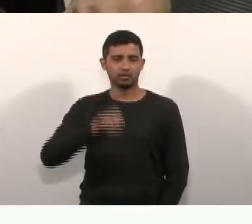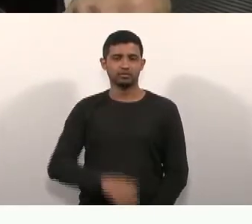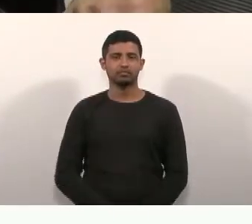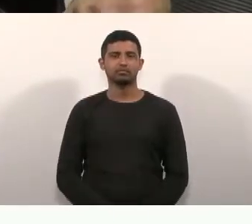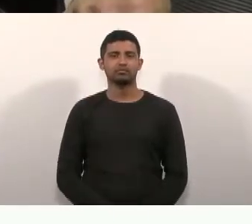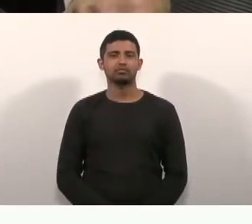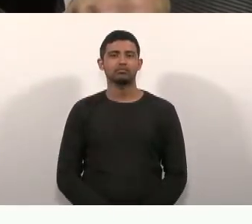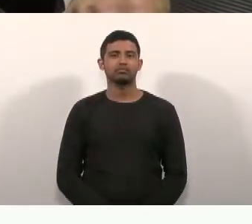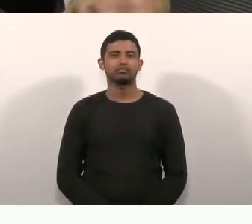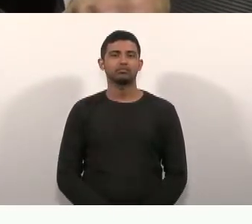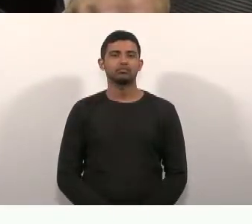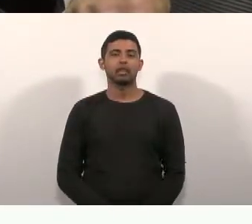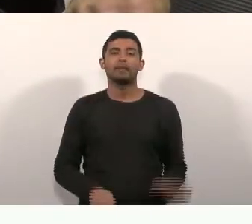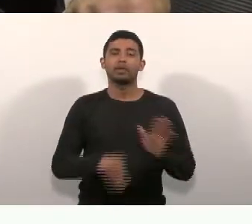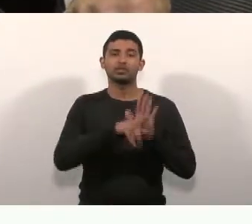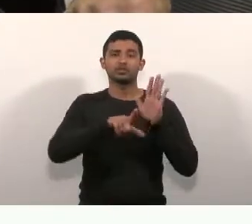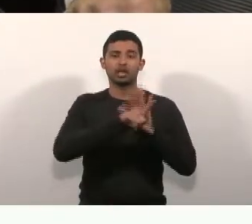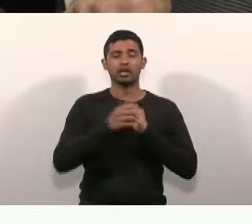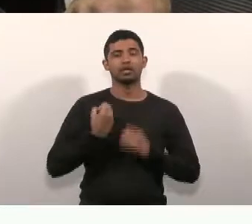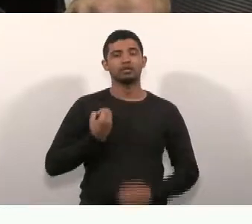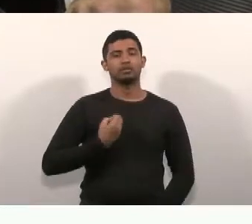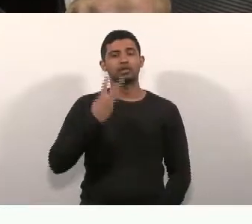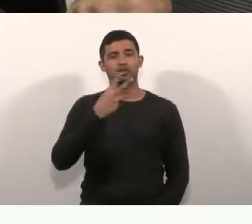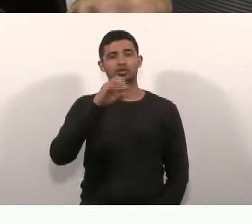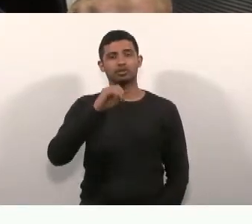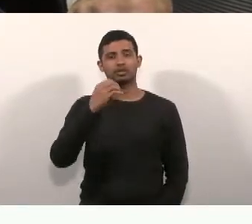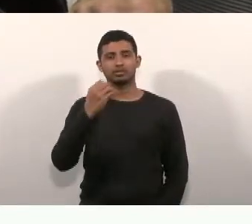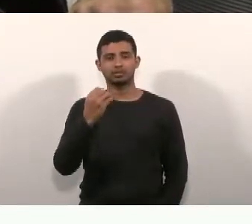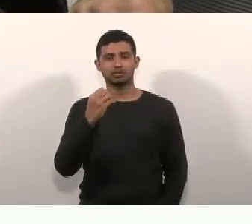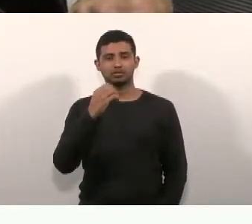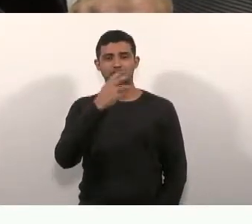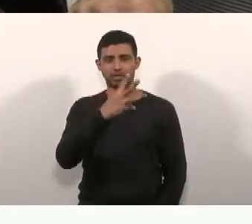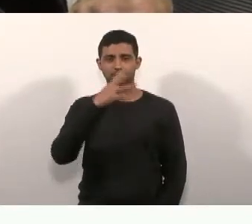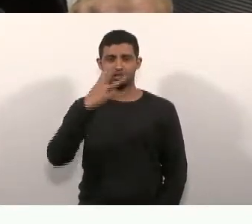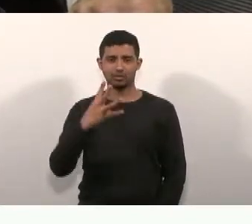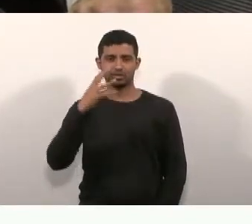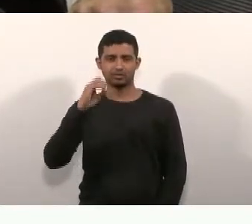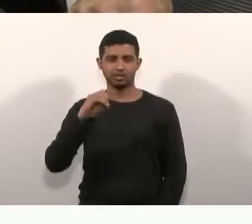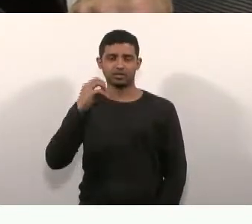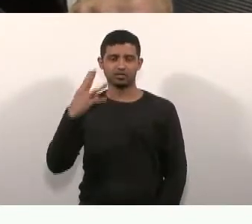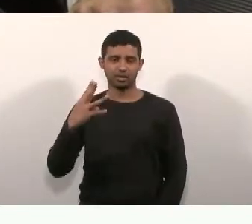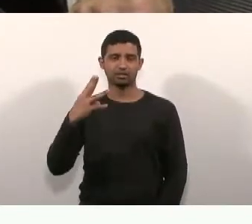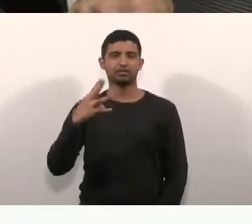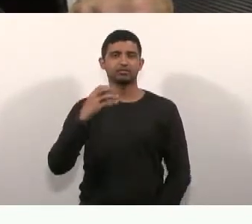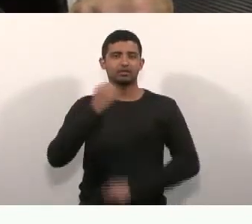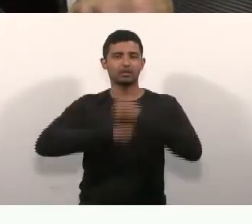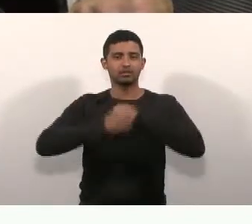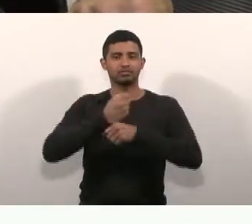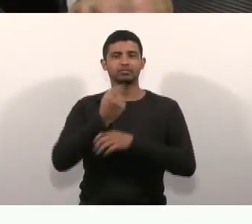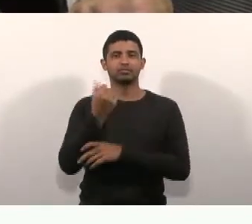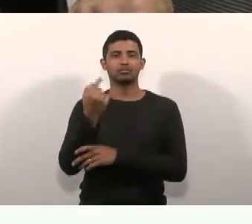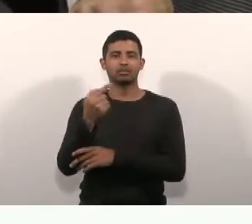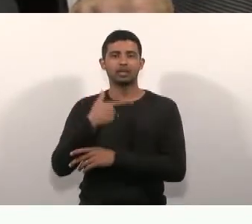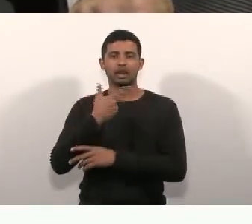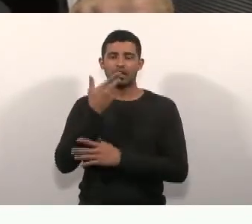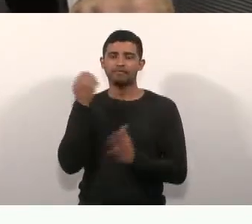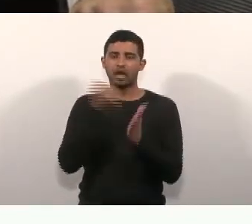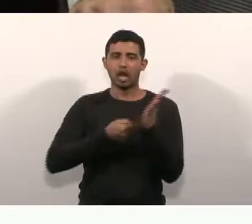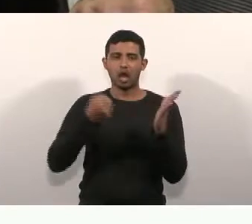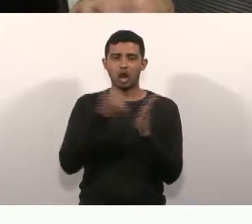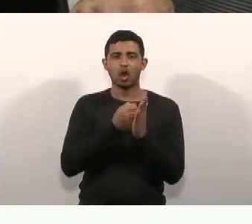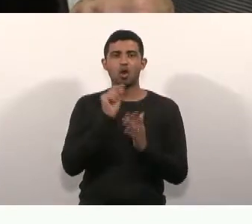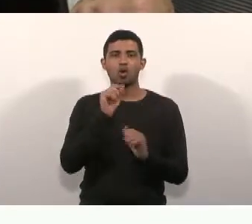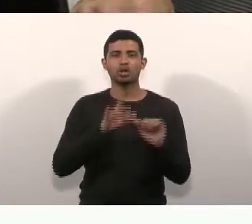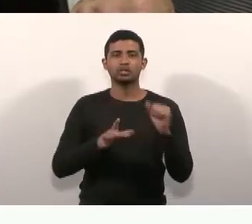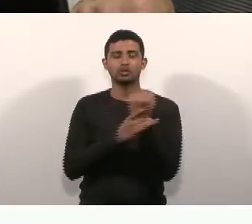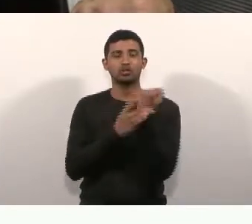Próximo projeto de lei número 3404 de 2017, do deputado Dr. Giulianelli, que torna obrigatória a cobertura de seguro